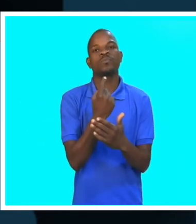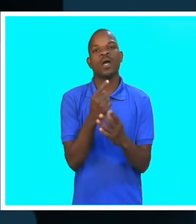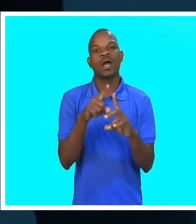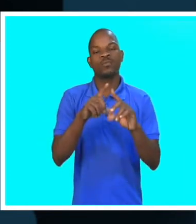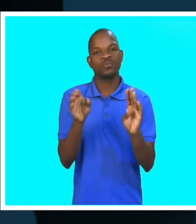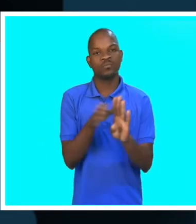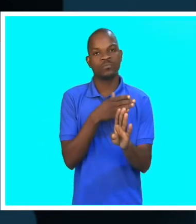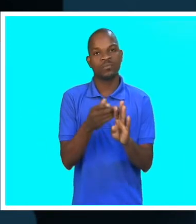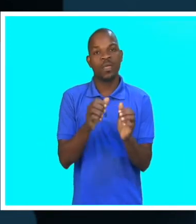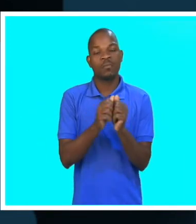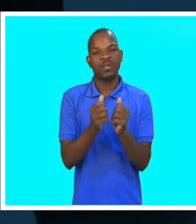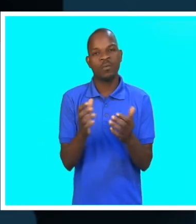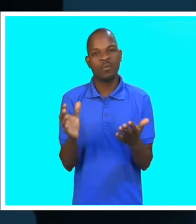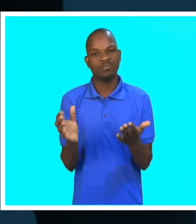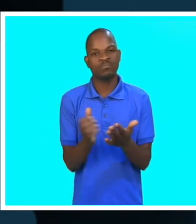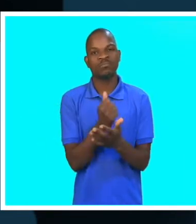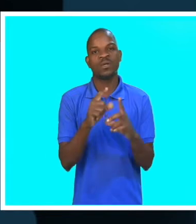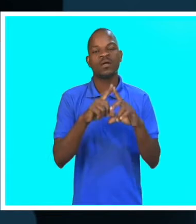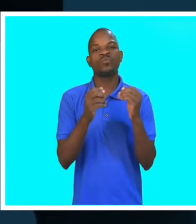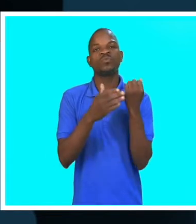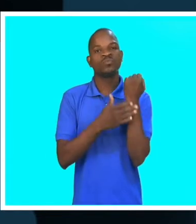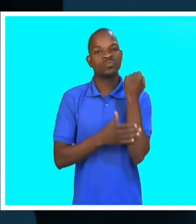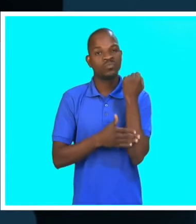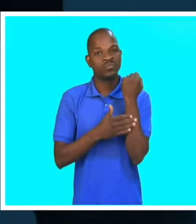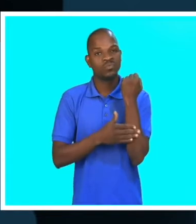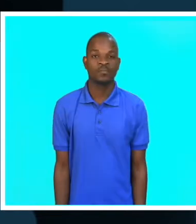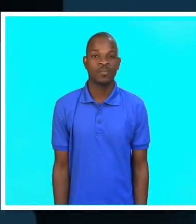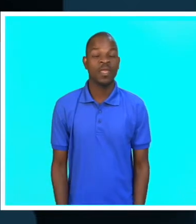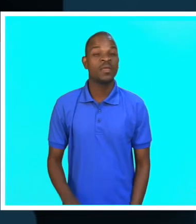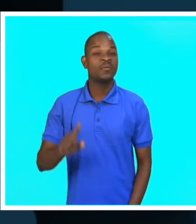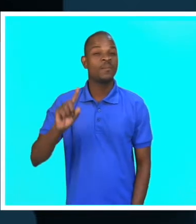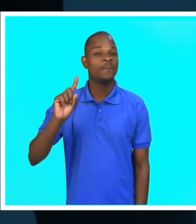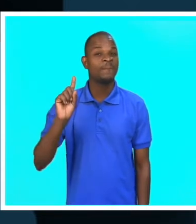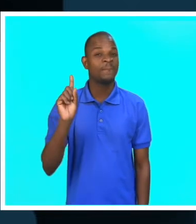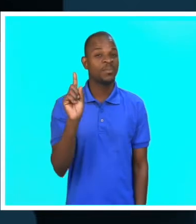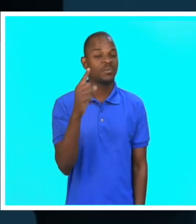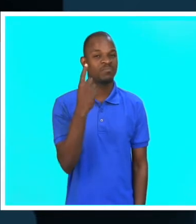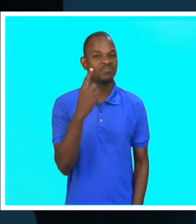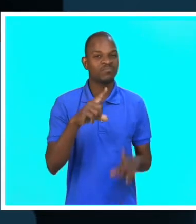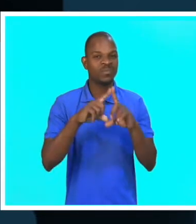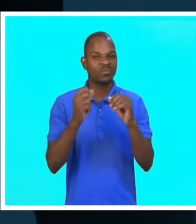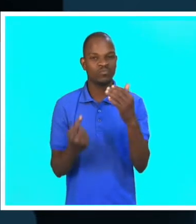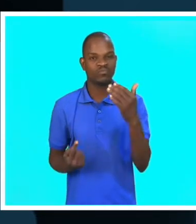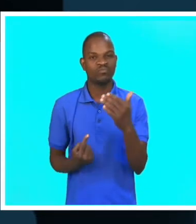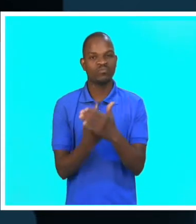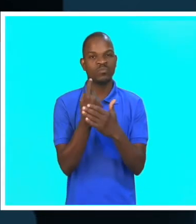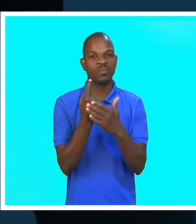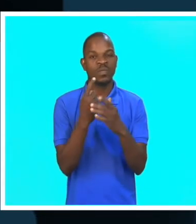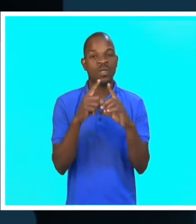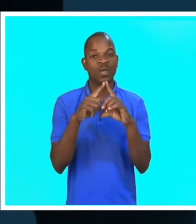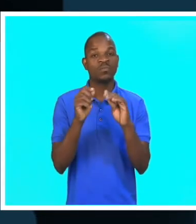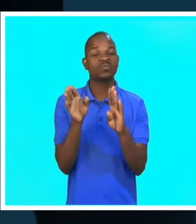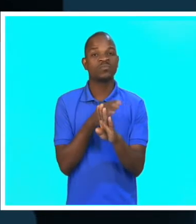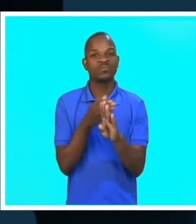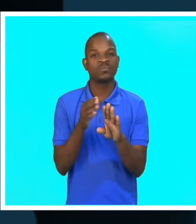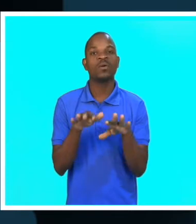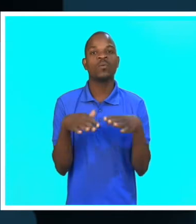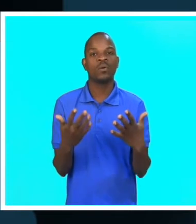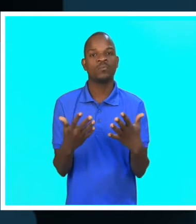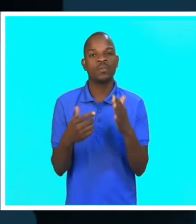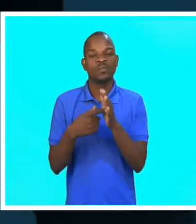causas. Mas podemos encontrar o ciúme nas famílias. A principal causa decorre